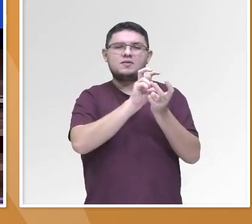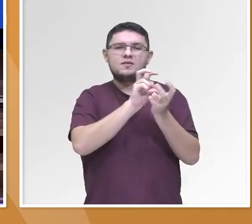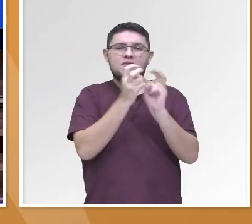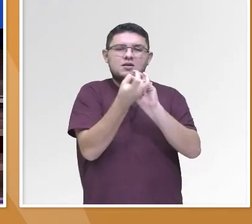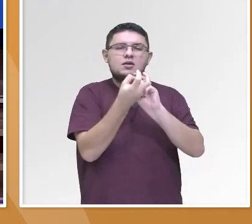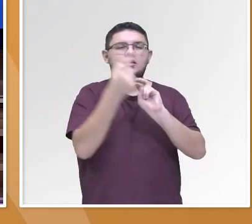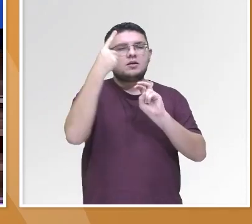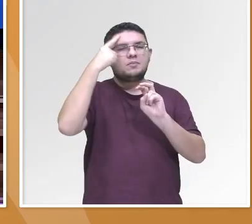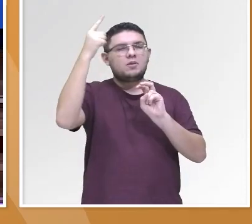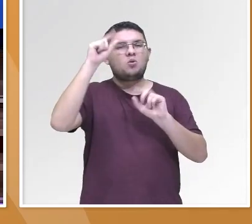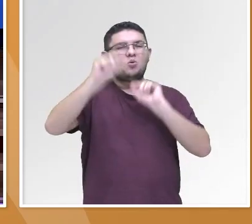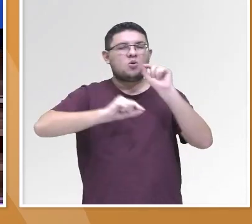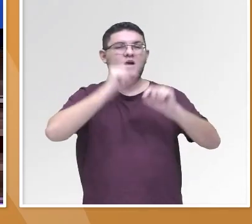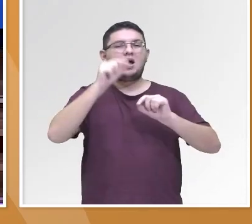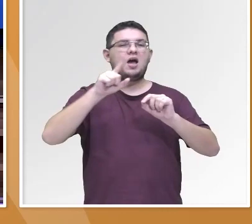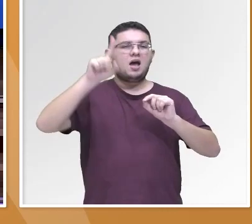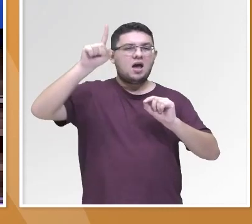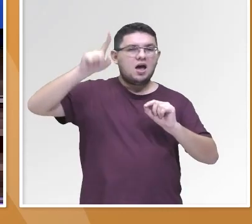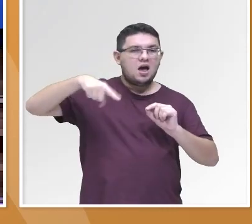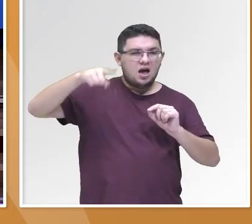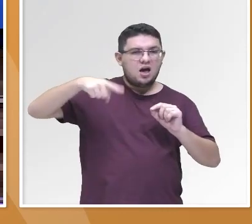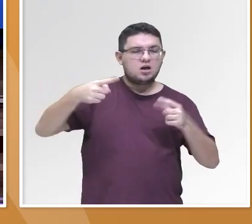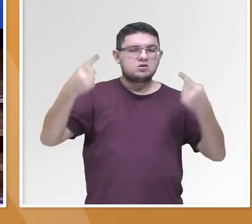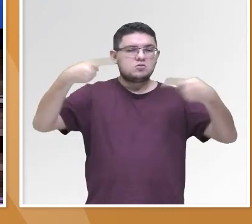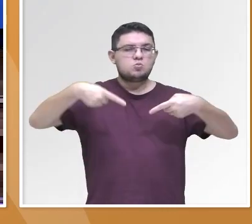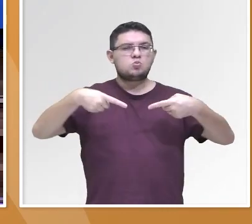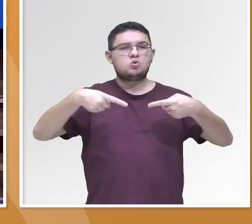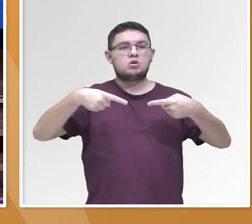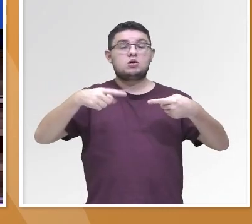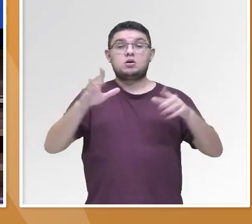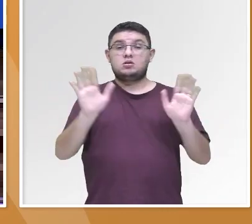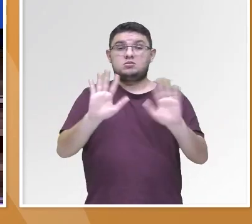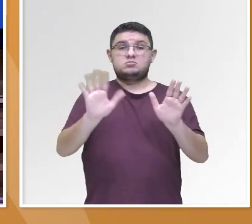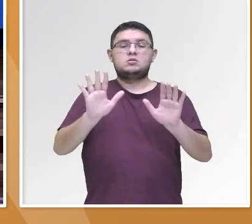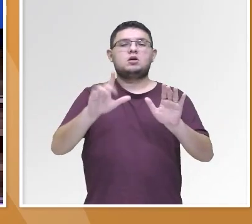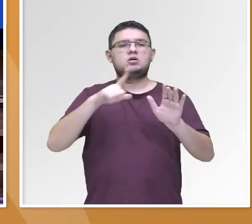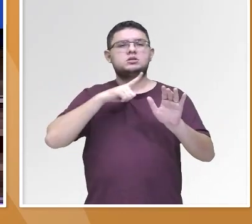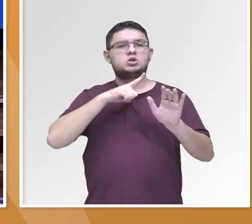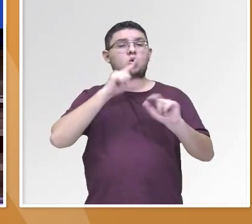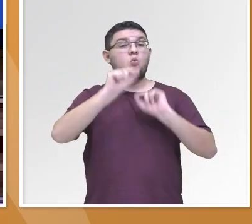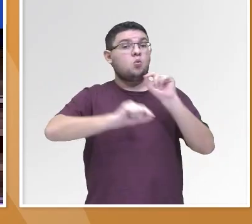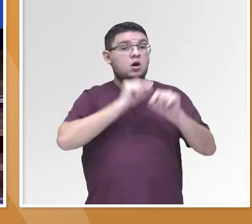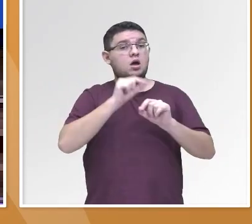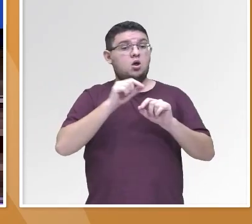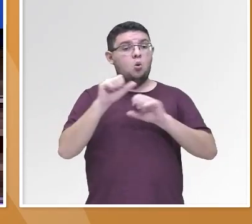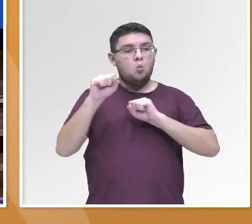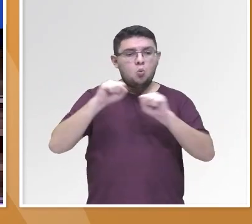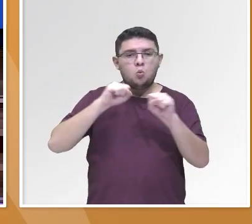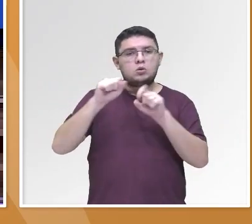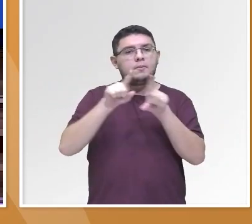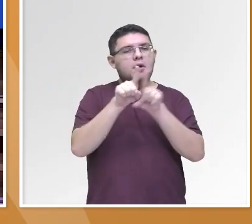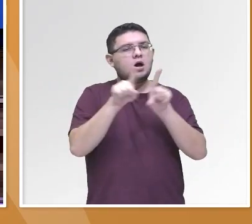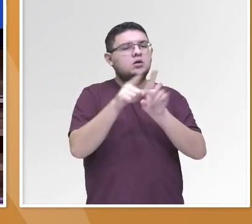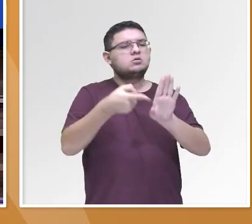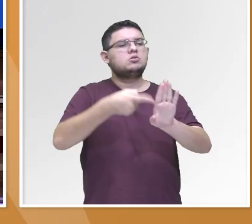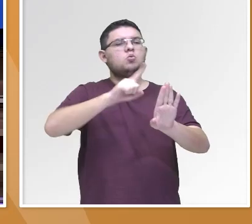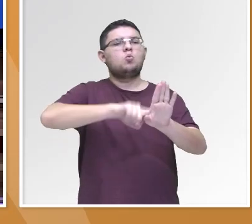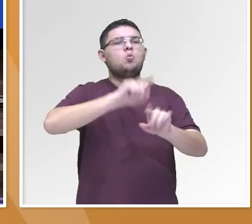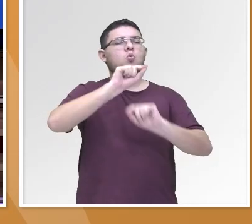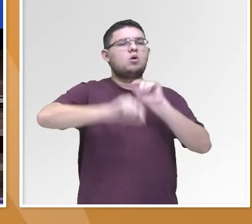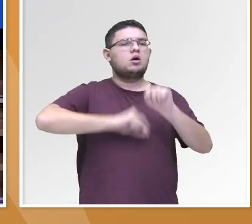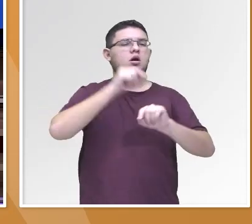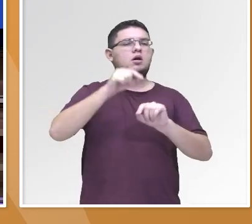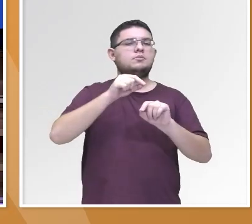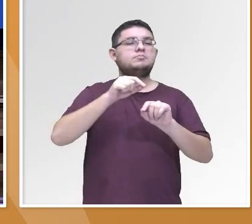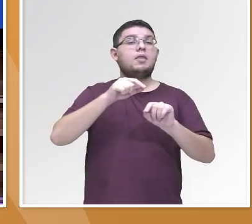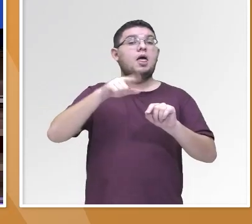uma dessas formas de resistência onde a luta foi mascarada de dança, mas que é uma herança africana também. Claro